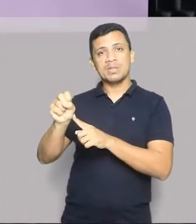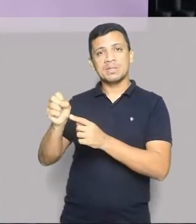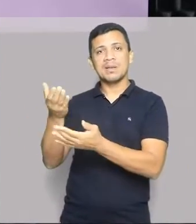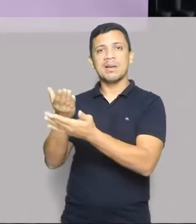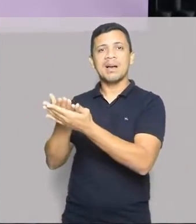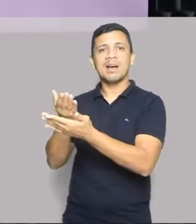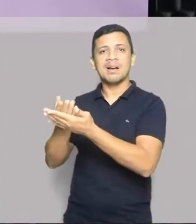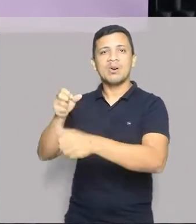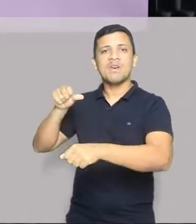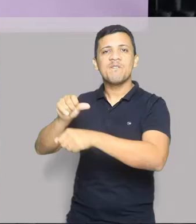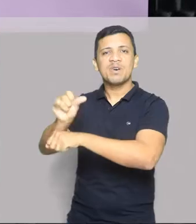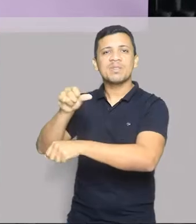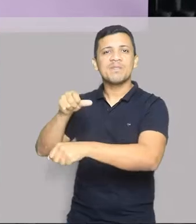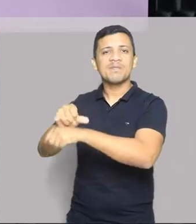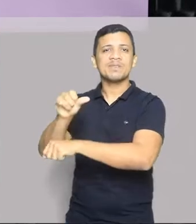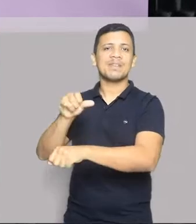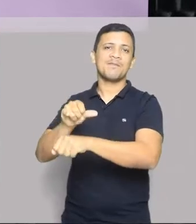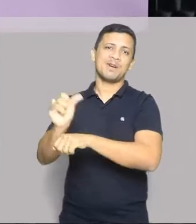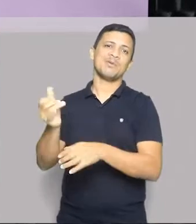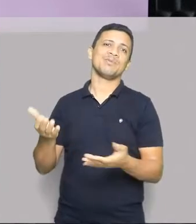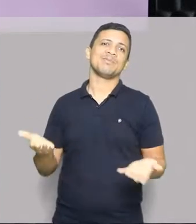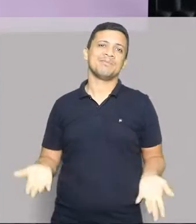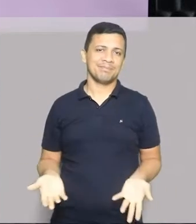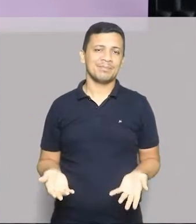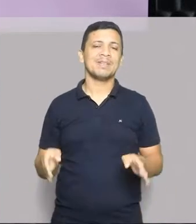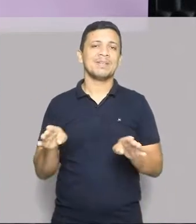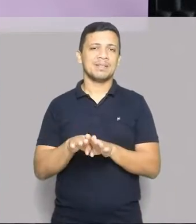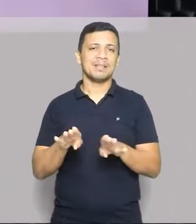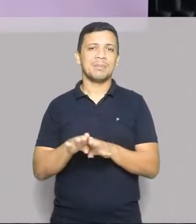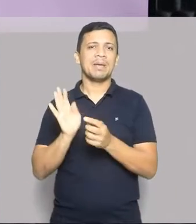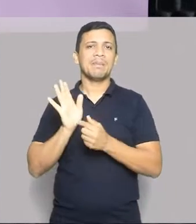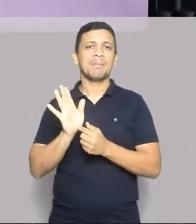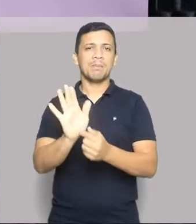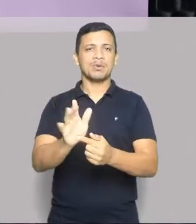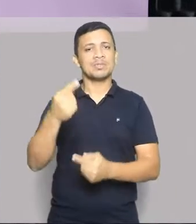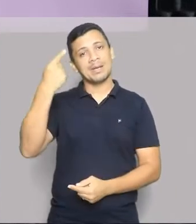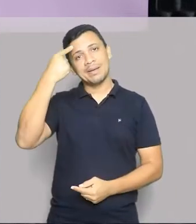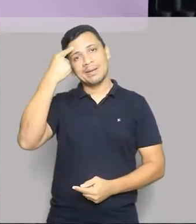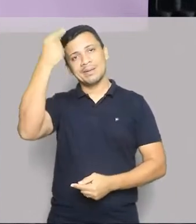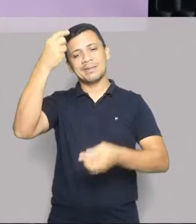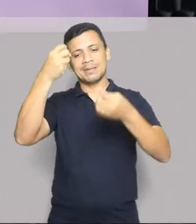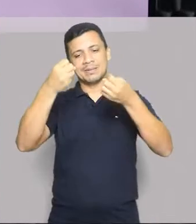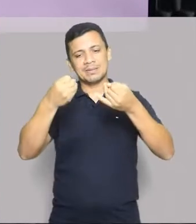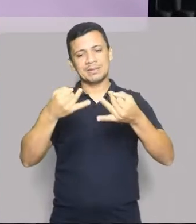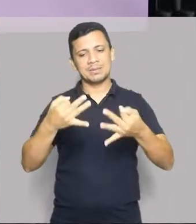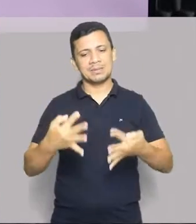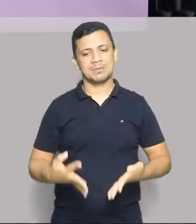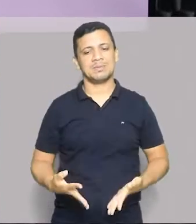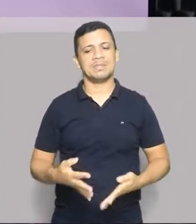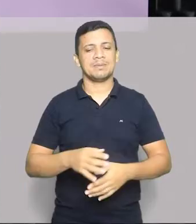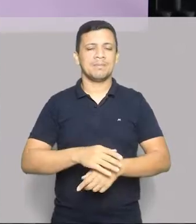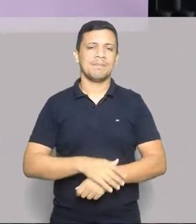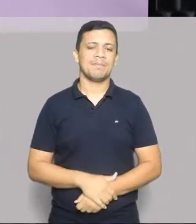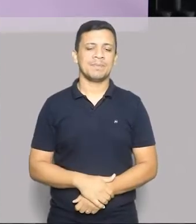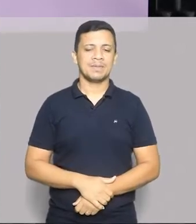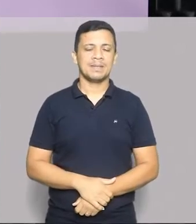uma oração em relação à outra, tá bom? Ideia de